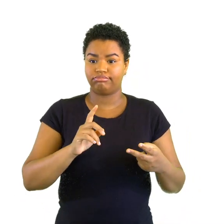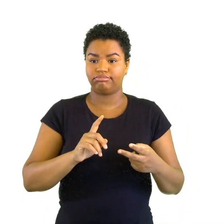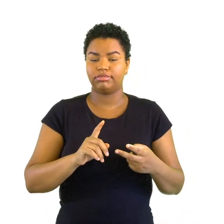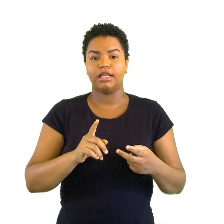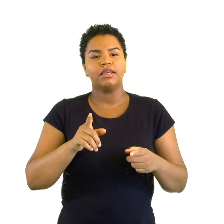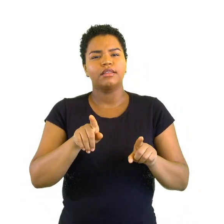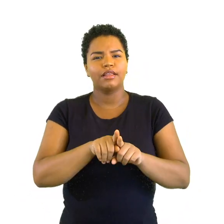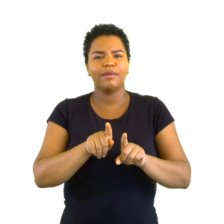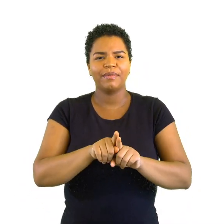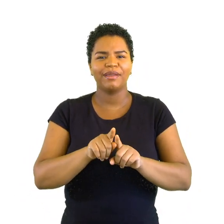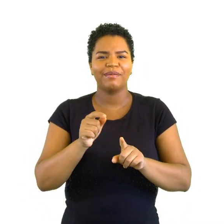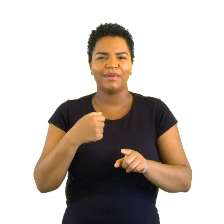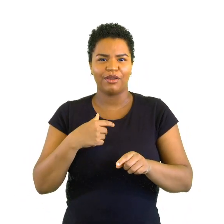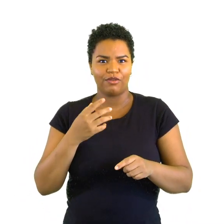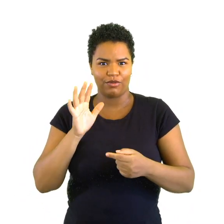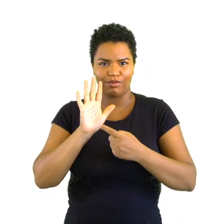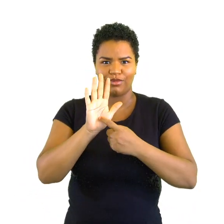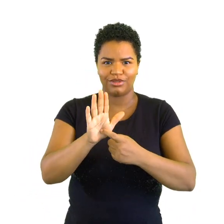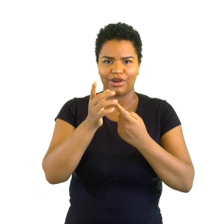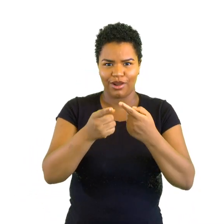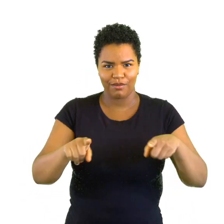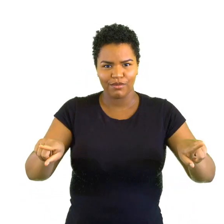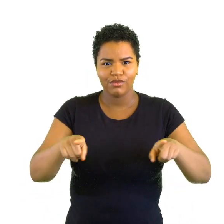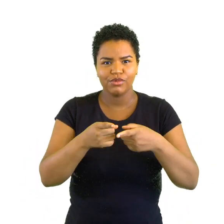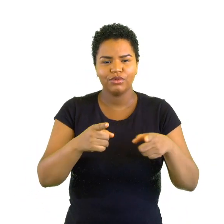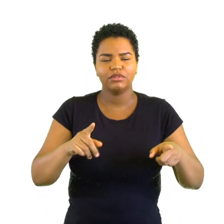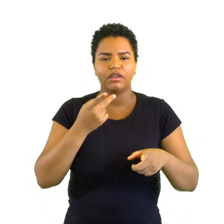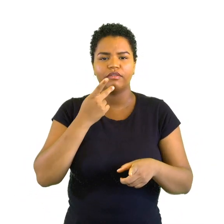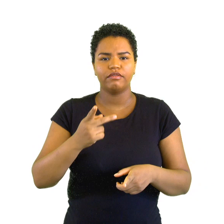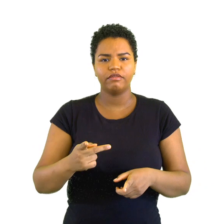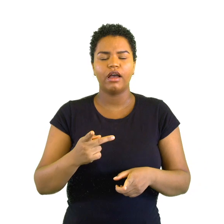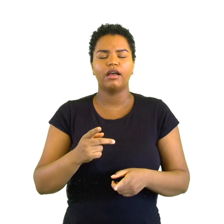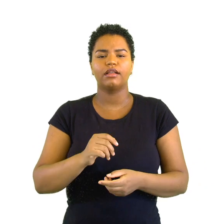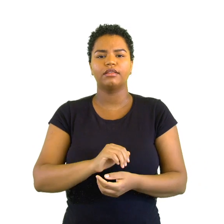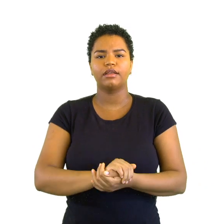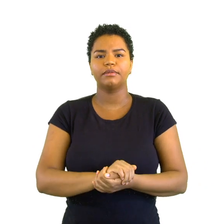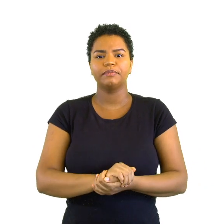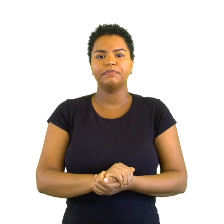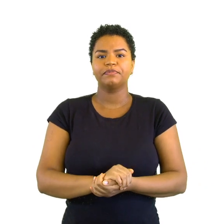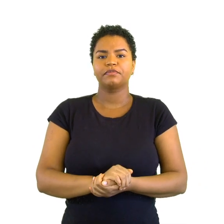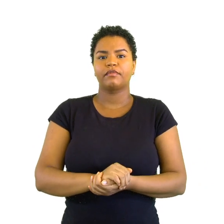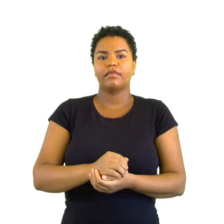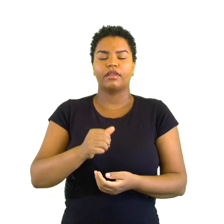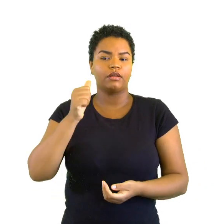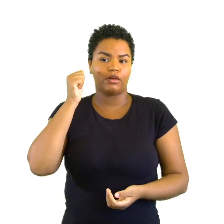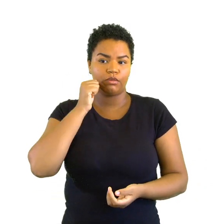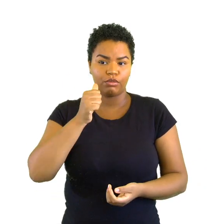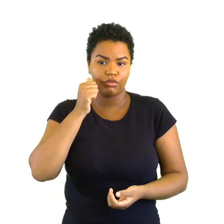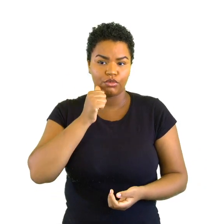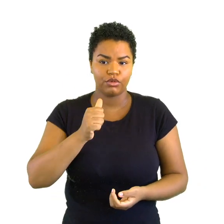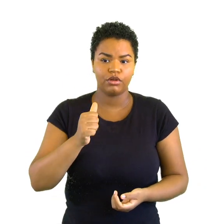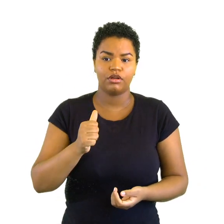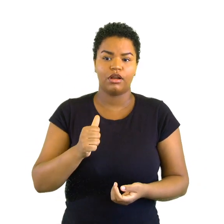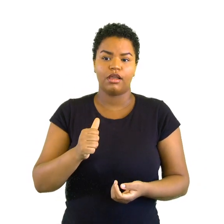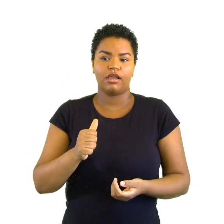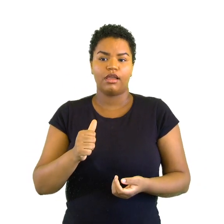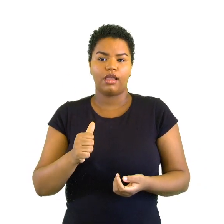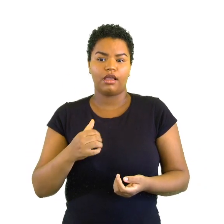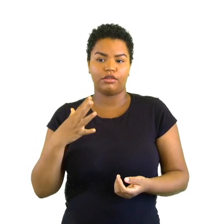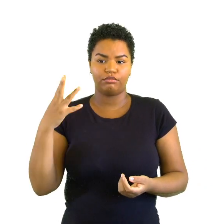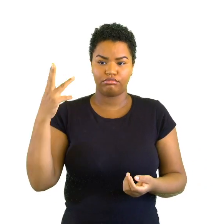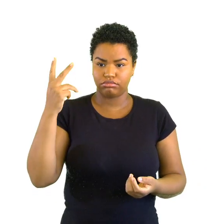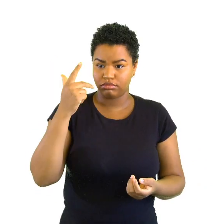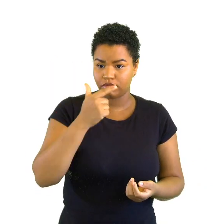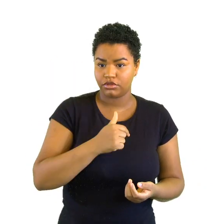trouxe para vocês, da Shania, que diz "She's not just a pretty face". Então, a partir do título, ali eu já reconheci